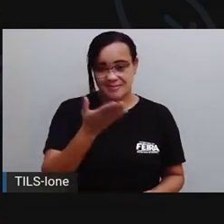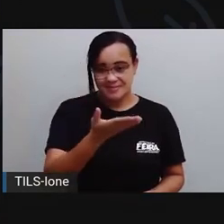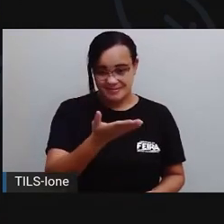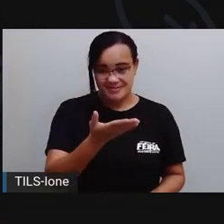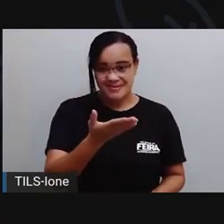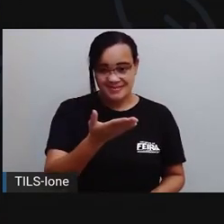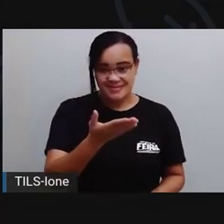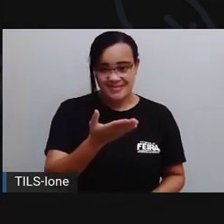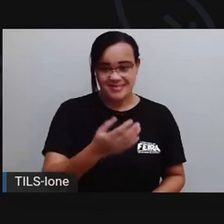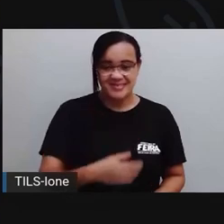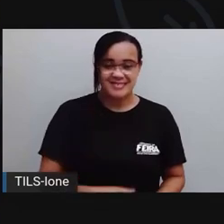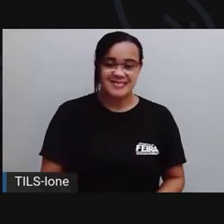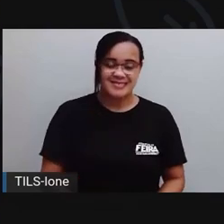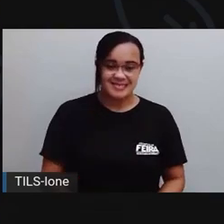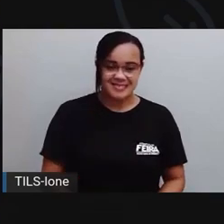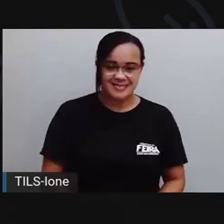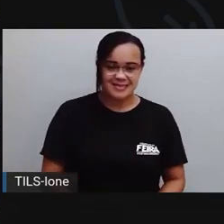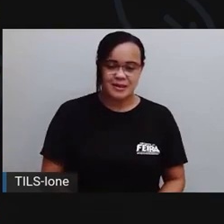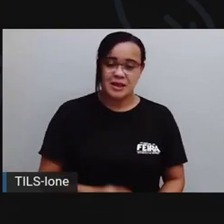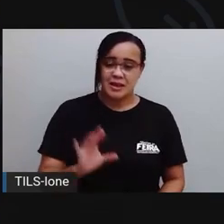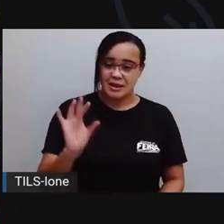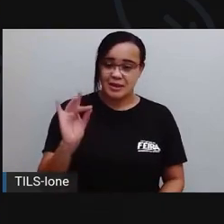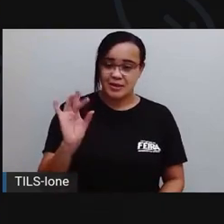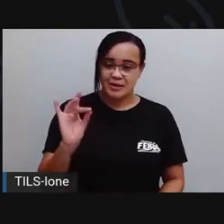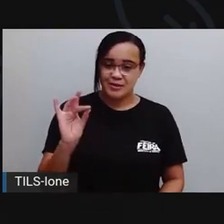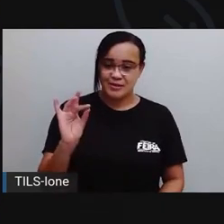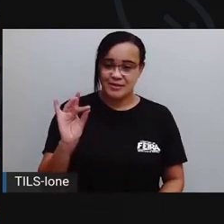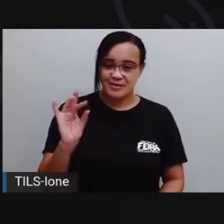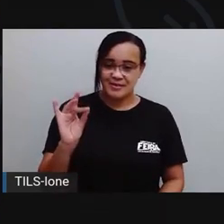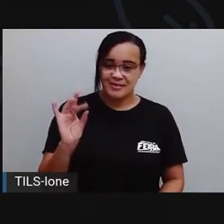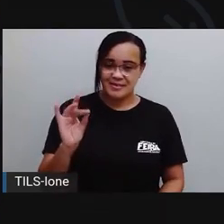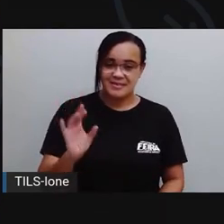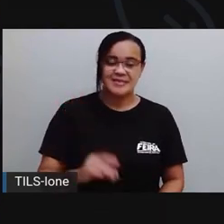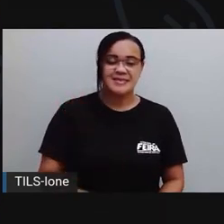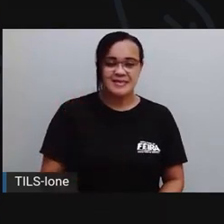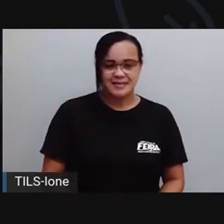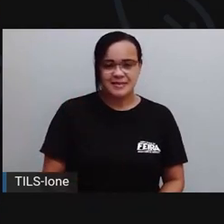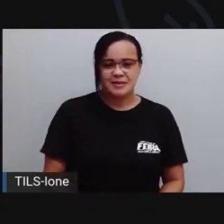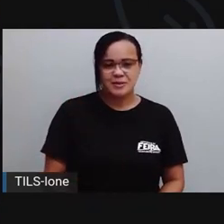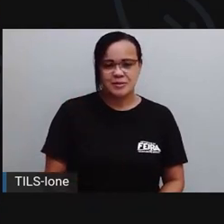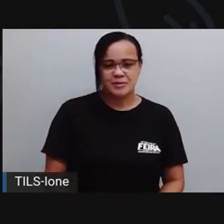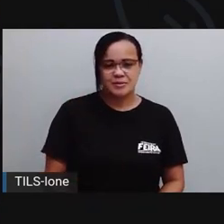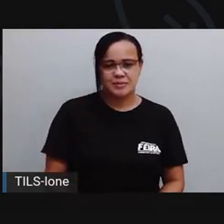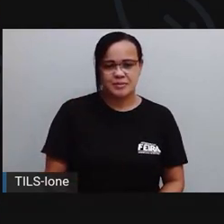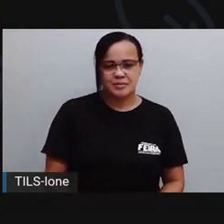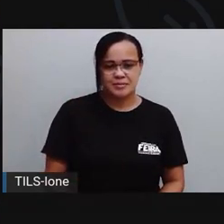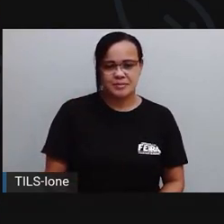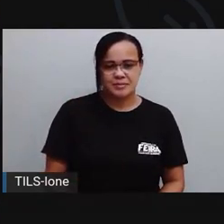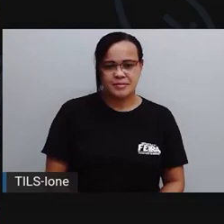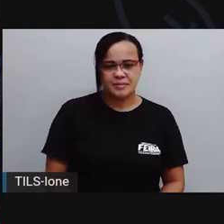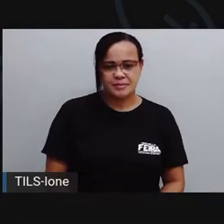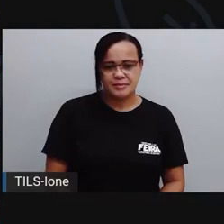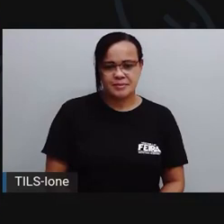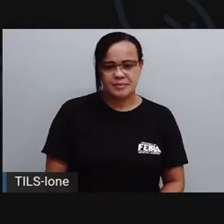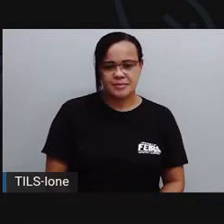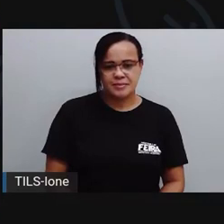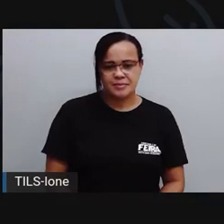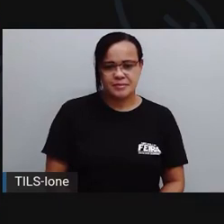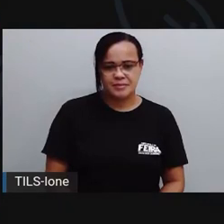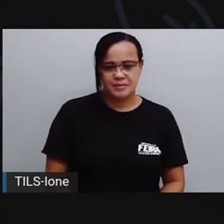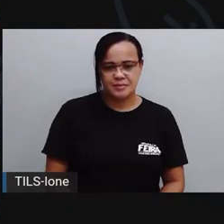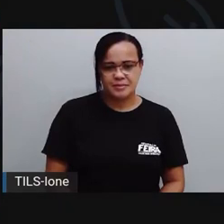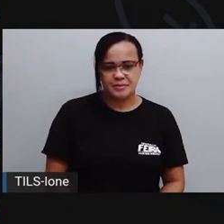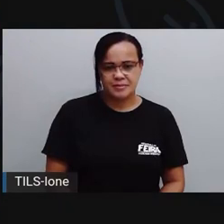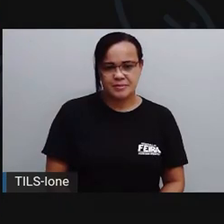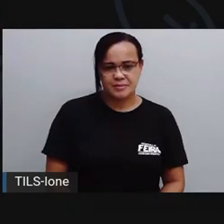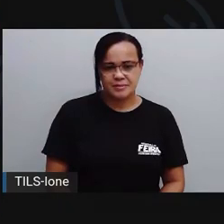Certo? E aí, na hora de colar, você dá todo o acabamento, né? Faz todo o jeitinho. Vou fazer mais um lado. Ó, ele soltou.